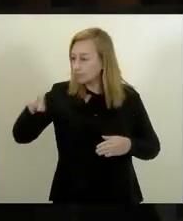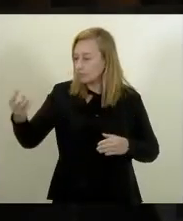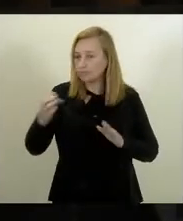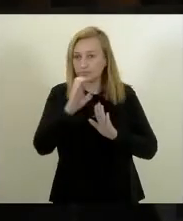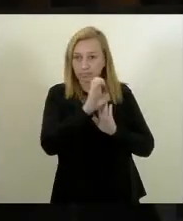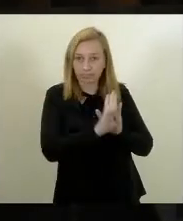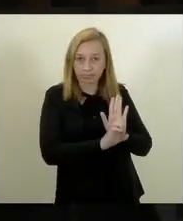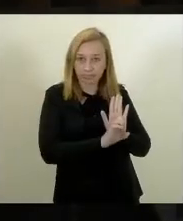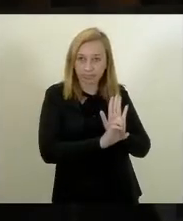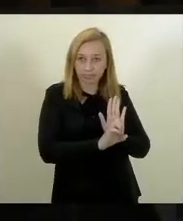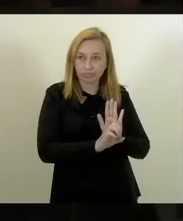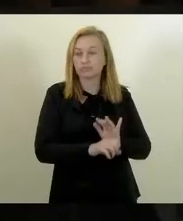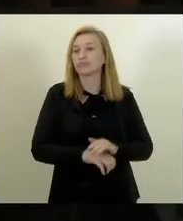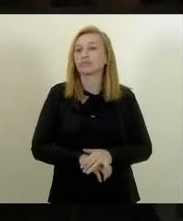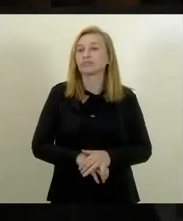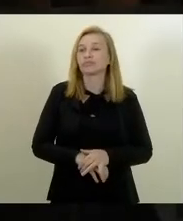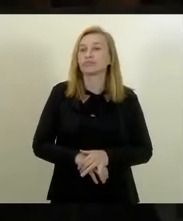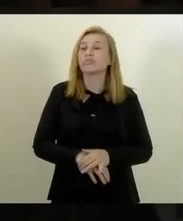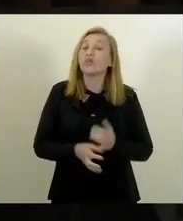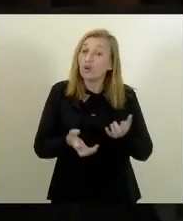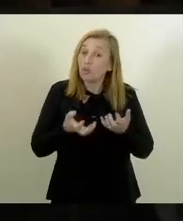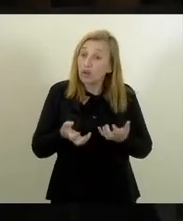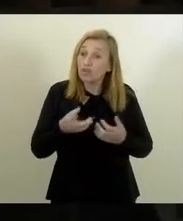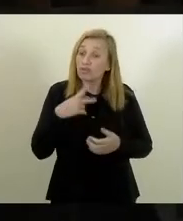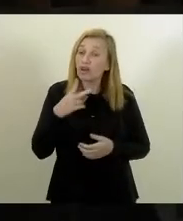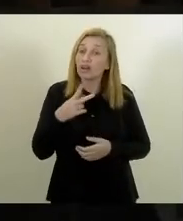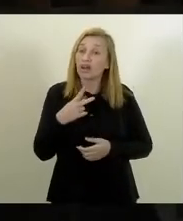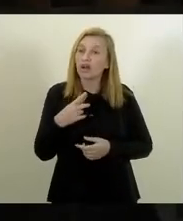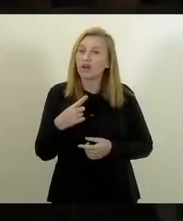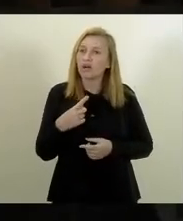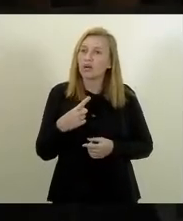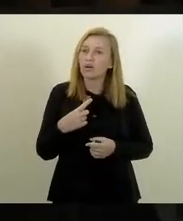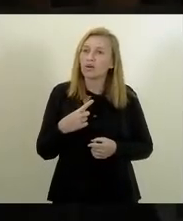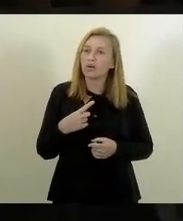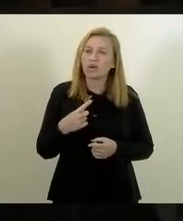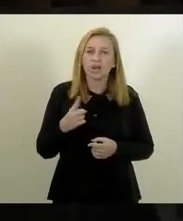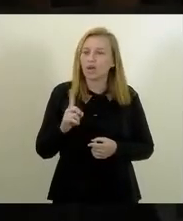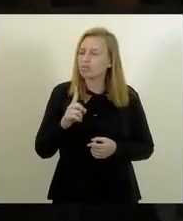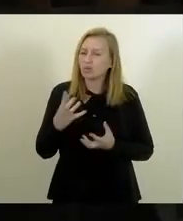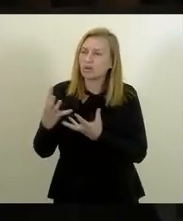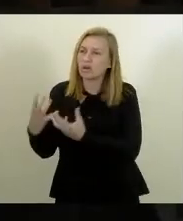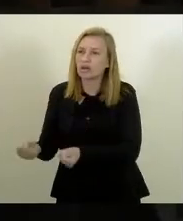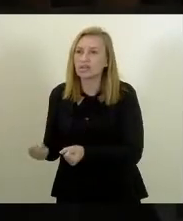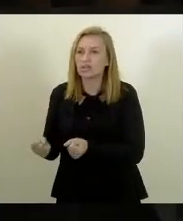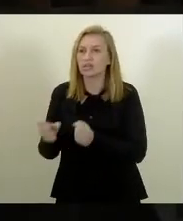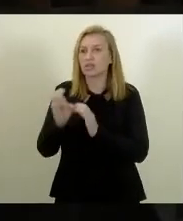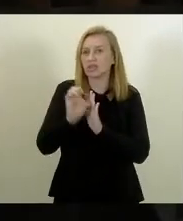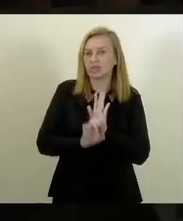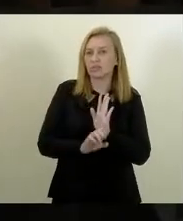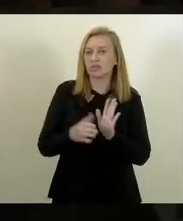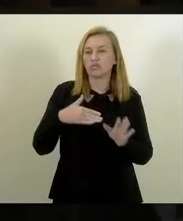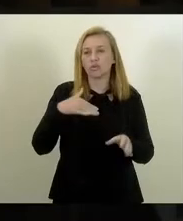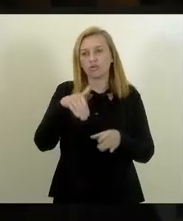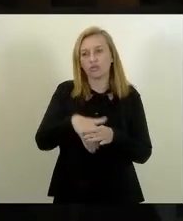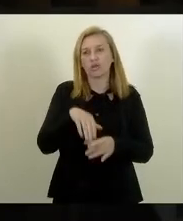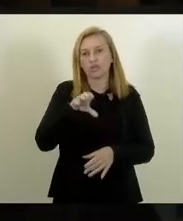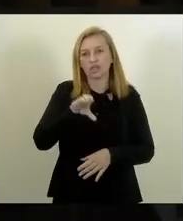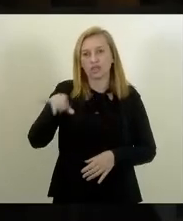emendas, eu quero dizer o porquê não acolhi as emendas no meu voto na